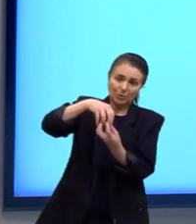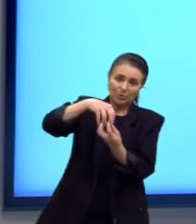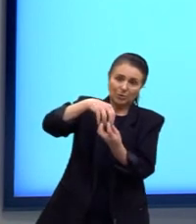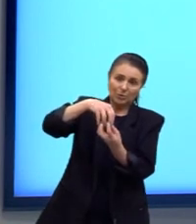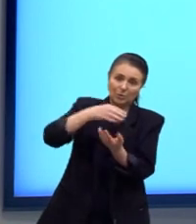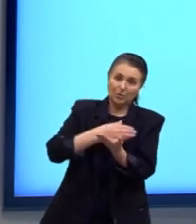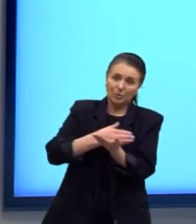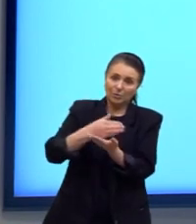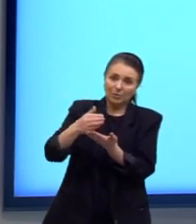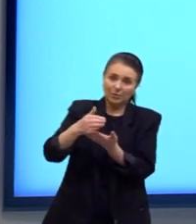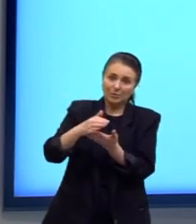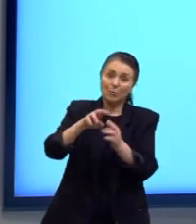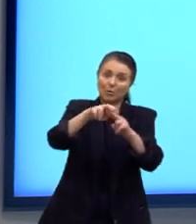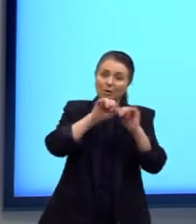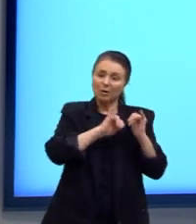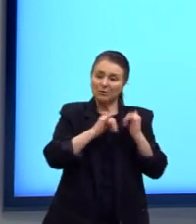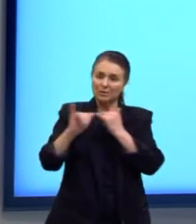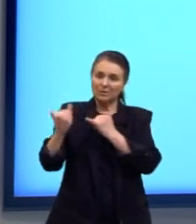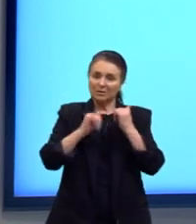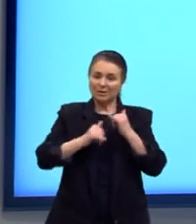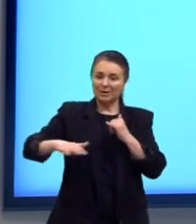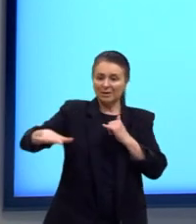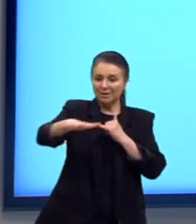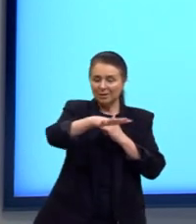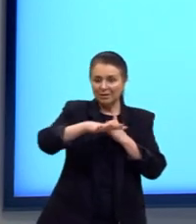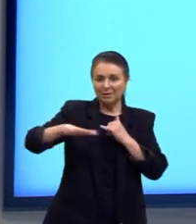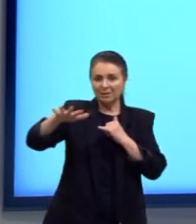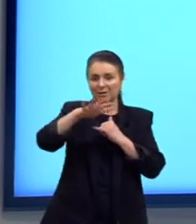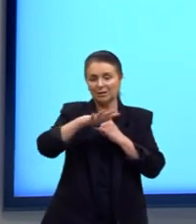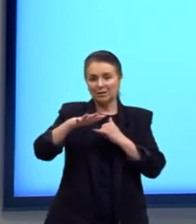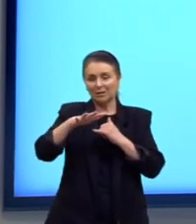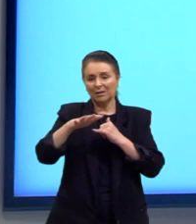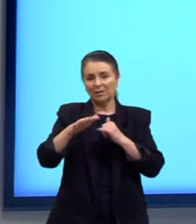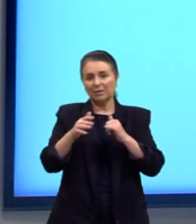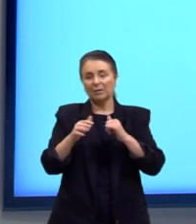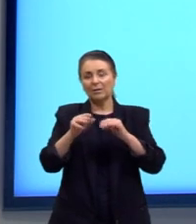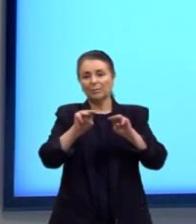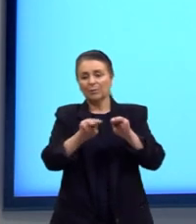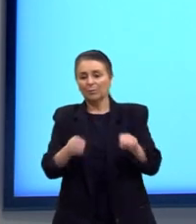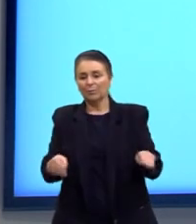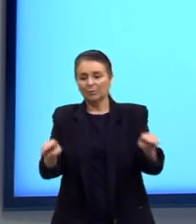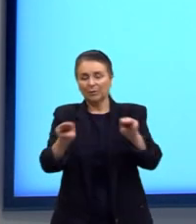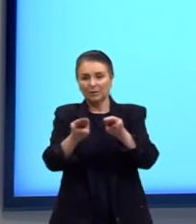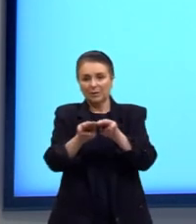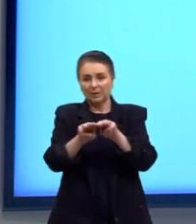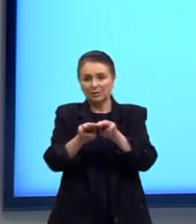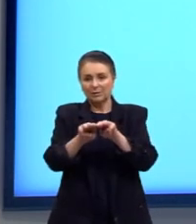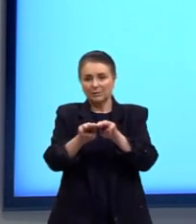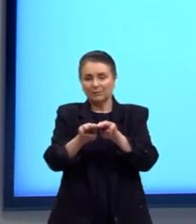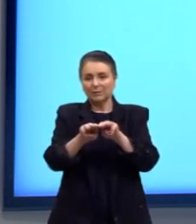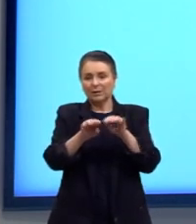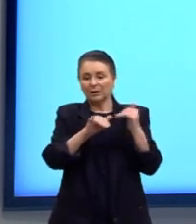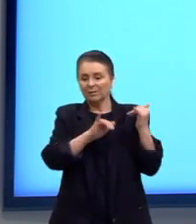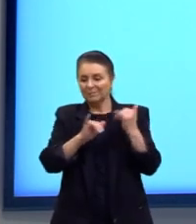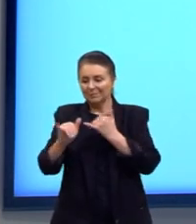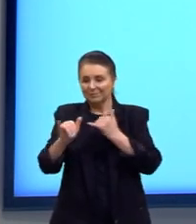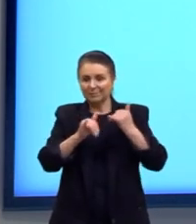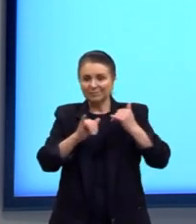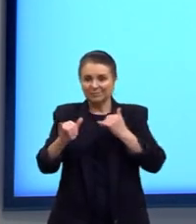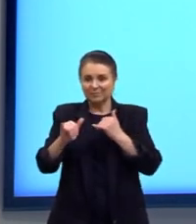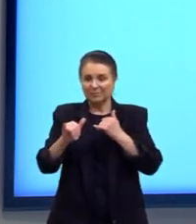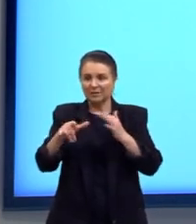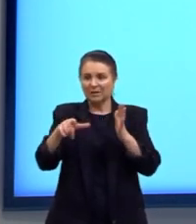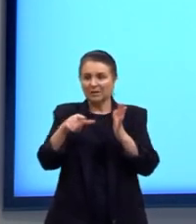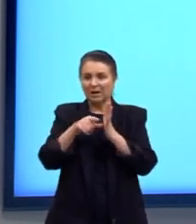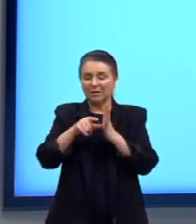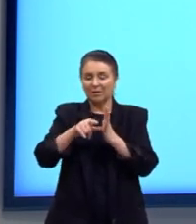um campo magnético. E aí, quando ele está ligado, né, ele vai transmitir essa corrente até essa região aqui